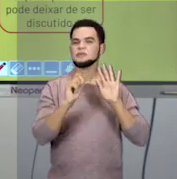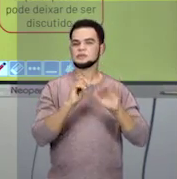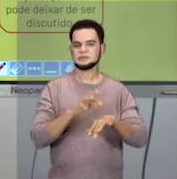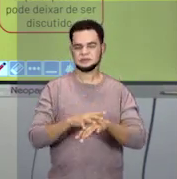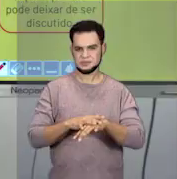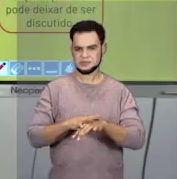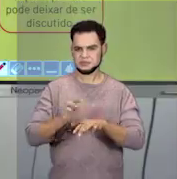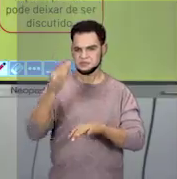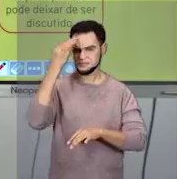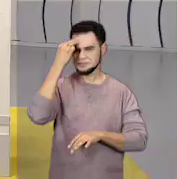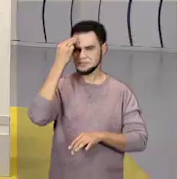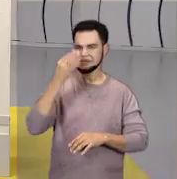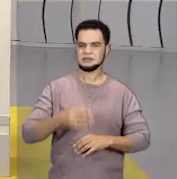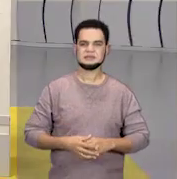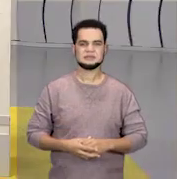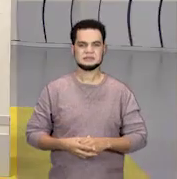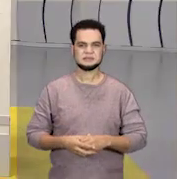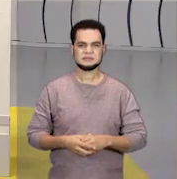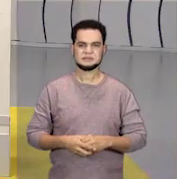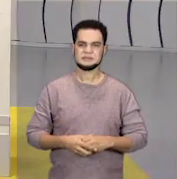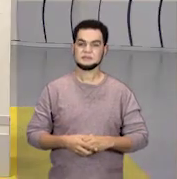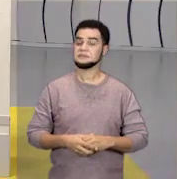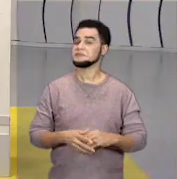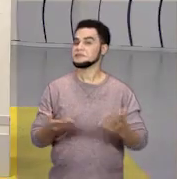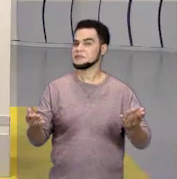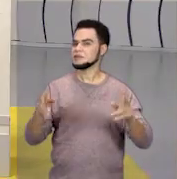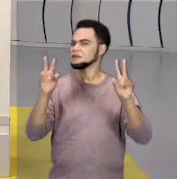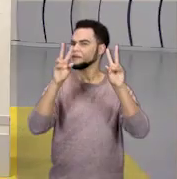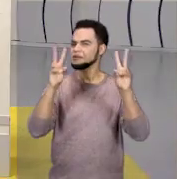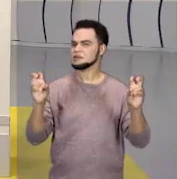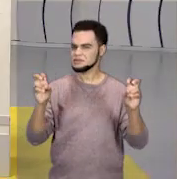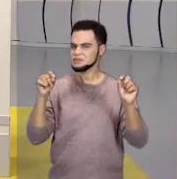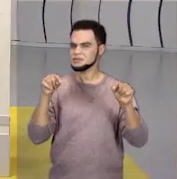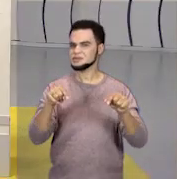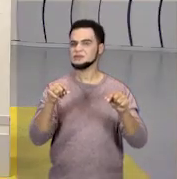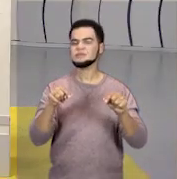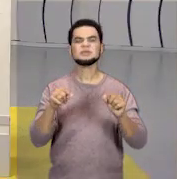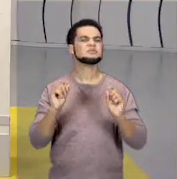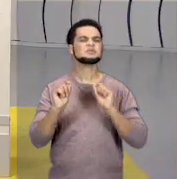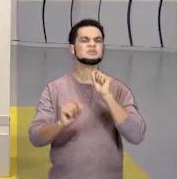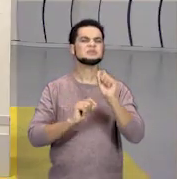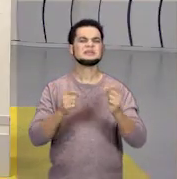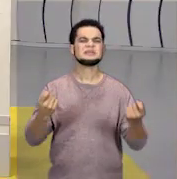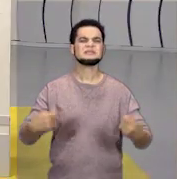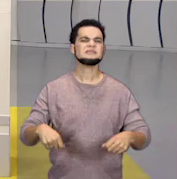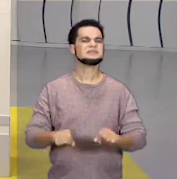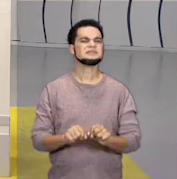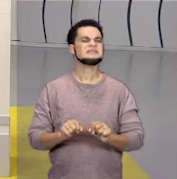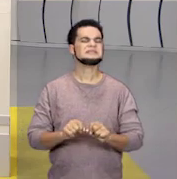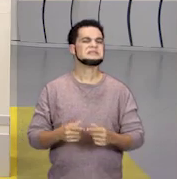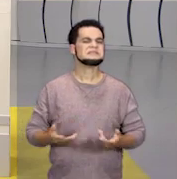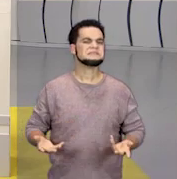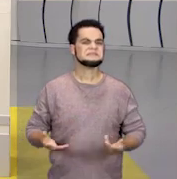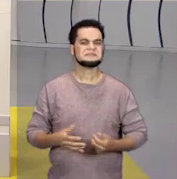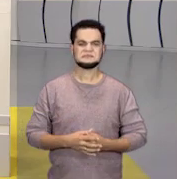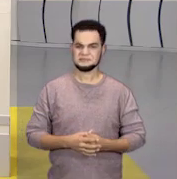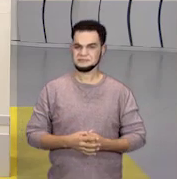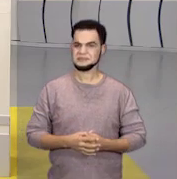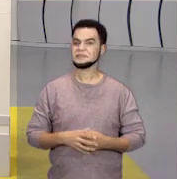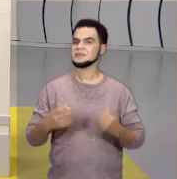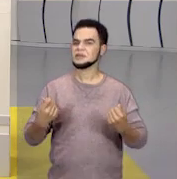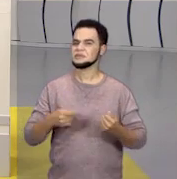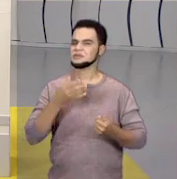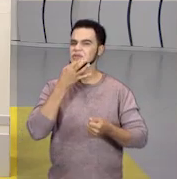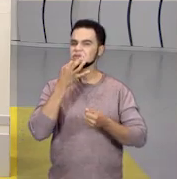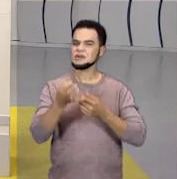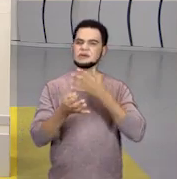mentais. E aí, em relação a este assunto central, o que eu tenho que fazer? Eu tenho que comentar sobre